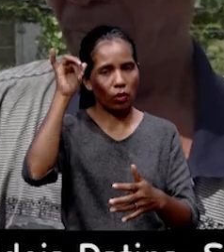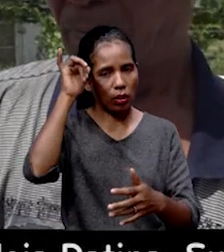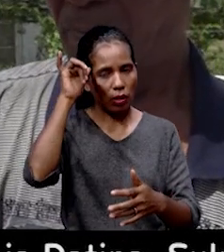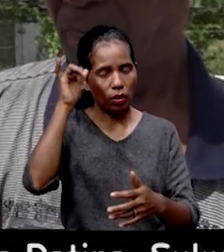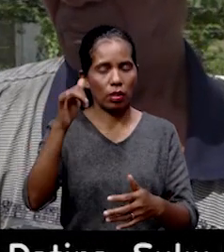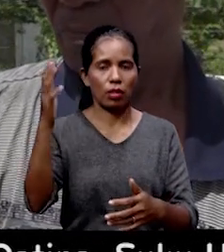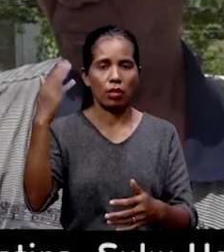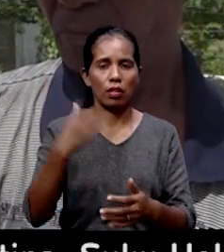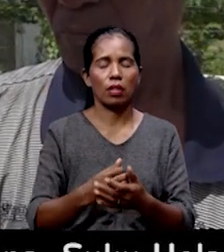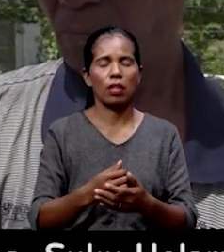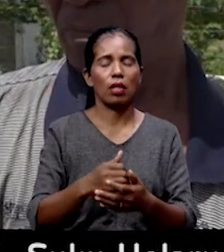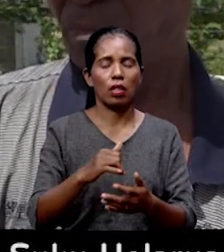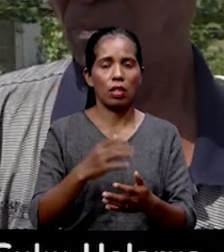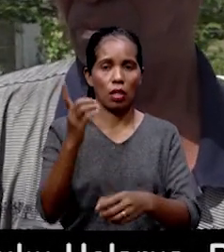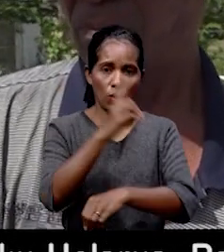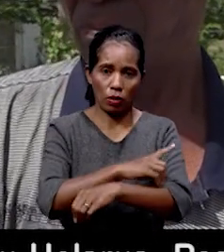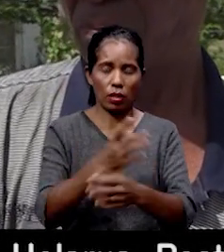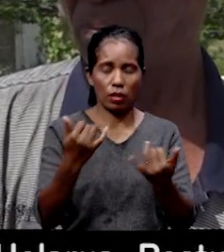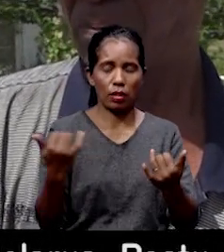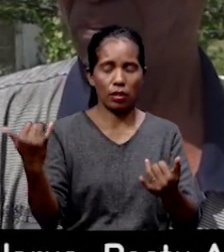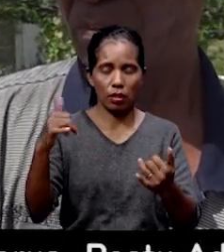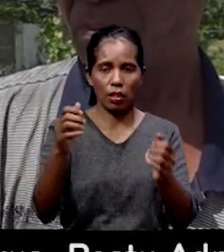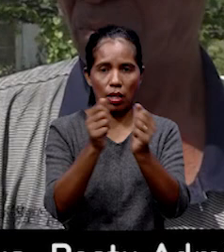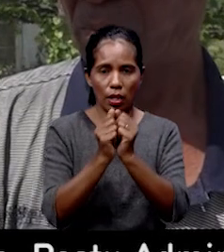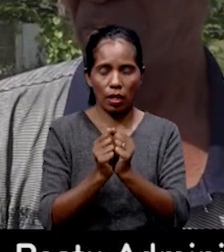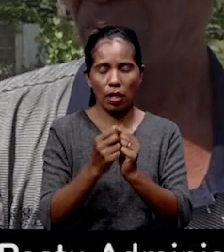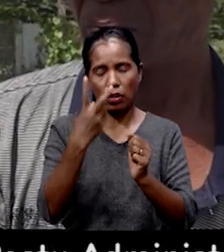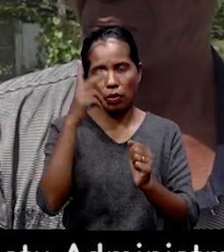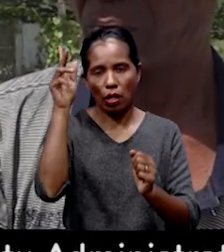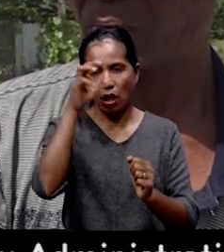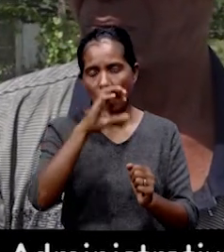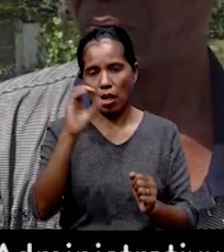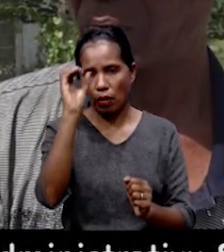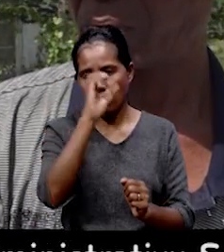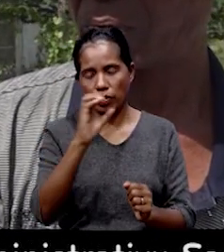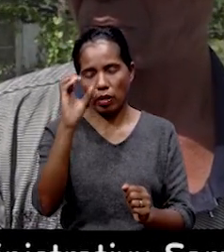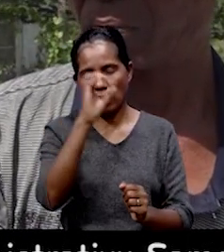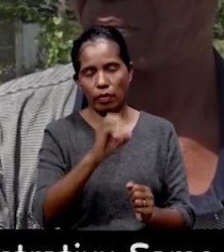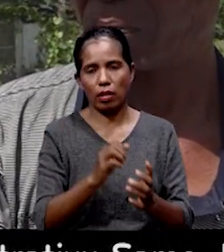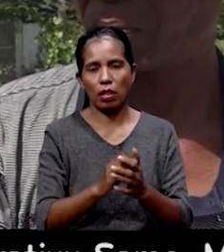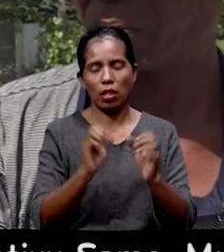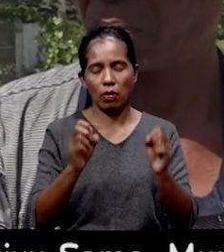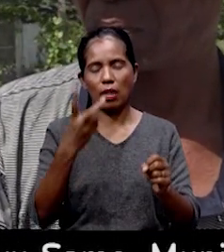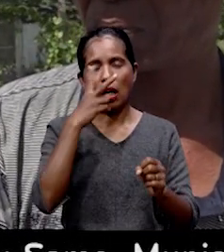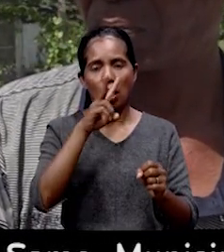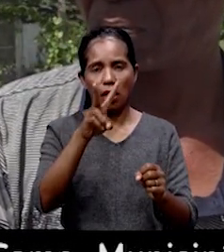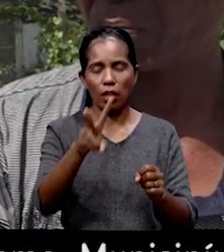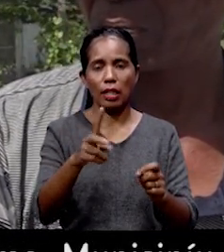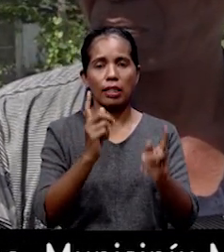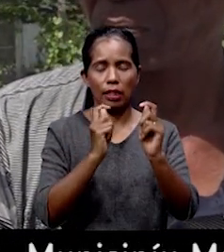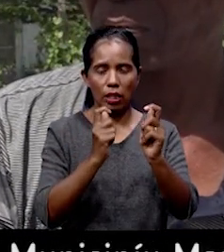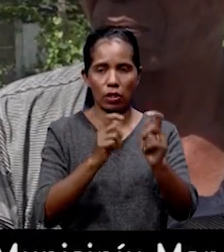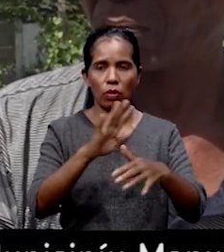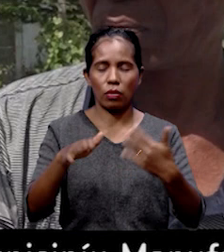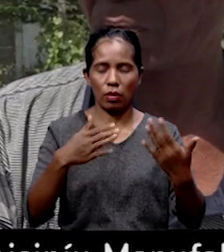di bao in helor hek ne nilana sir se mai hansa observador para or hare teste boto to